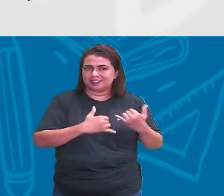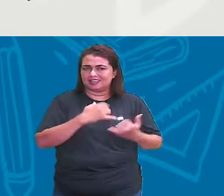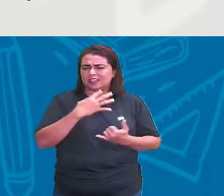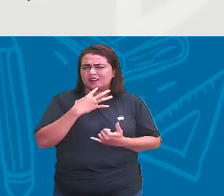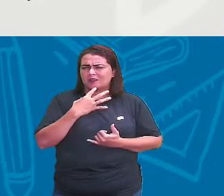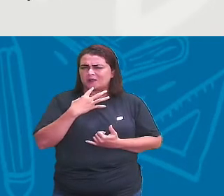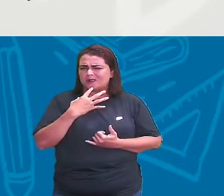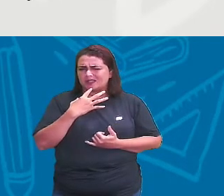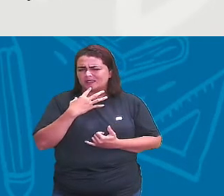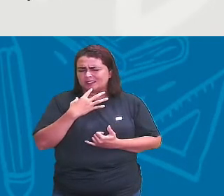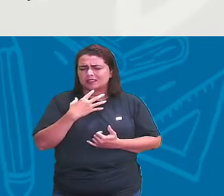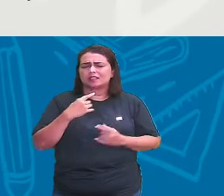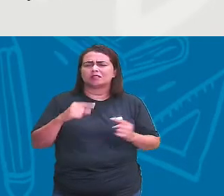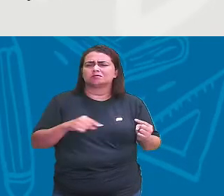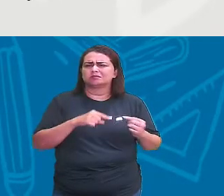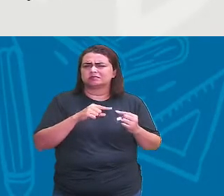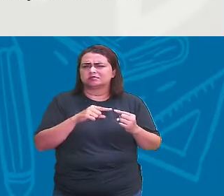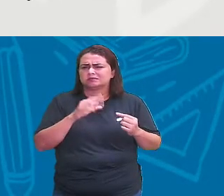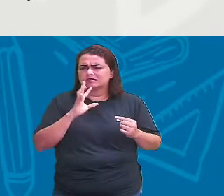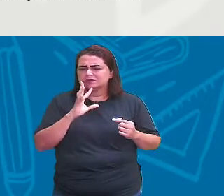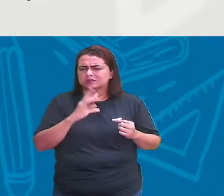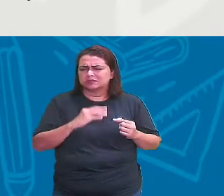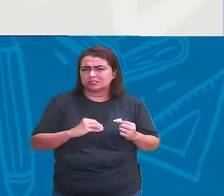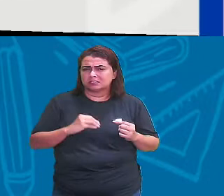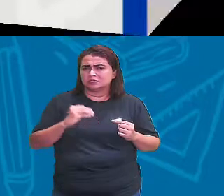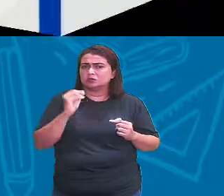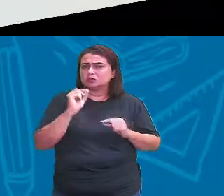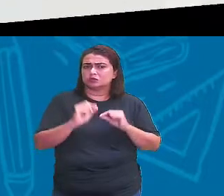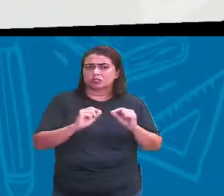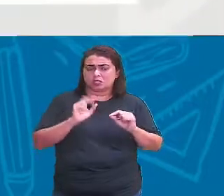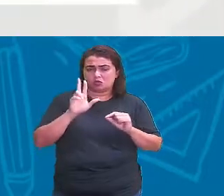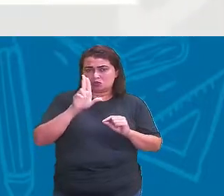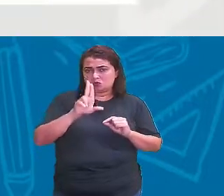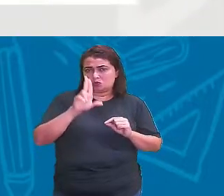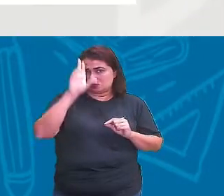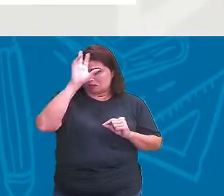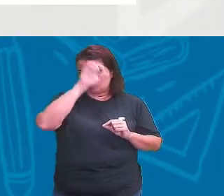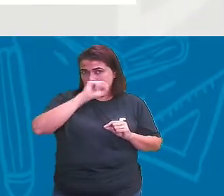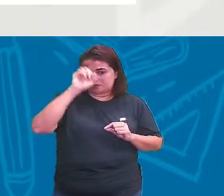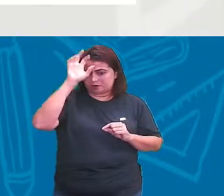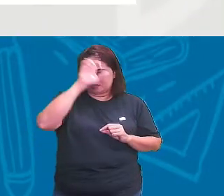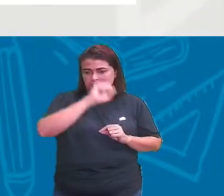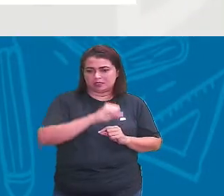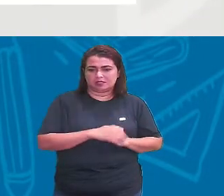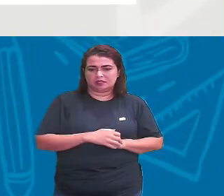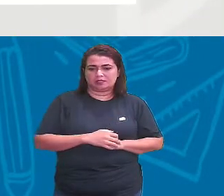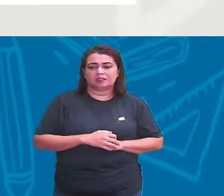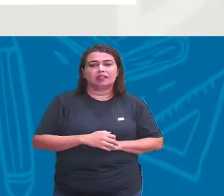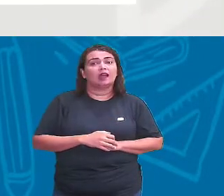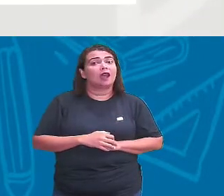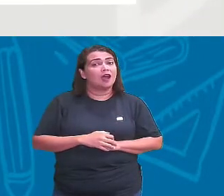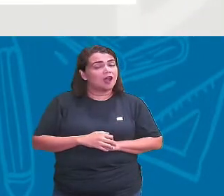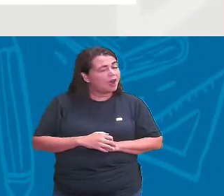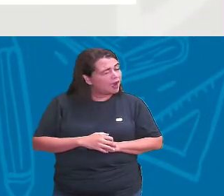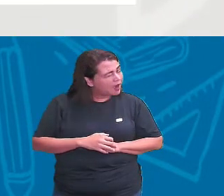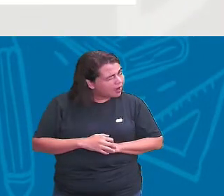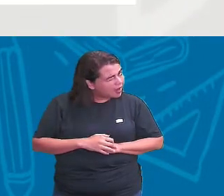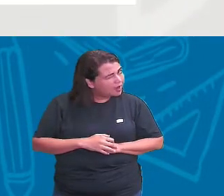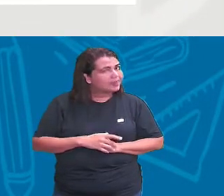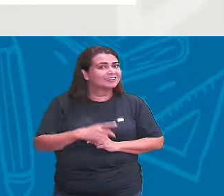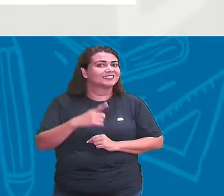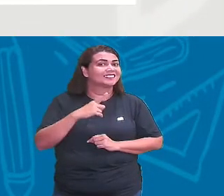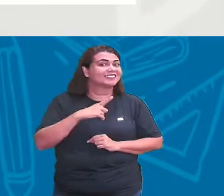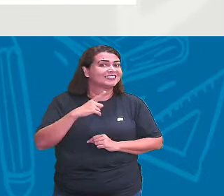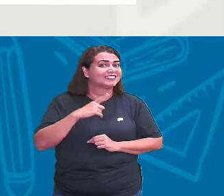conhecer. Sim. Os objetivos de conhecimento é conhecendo a letra U, tá bom? Para a gente começar